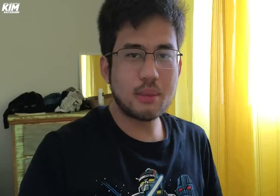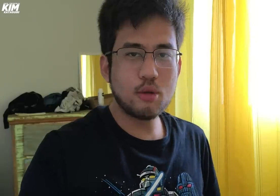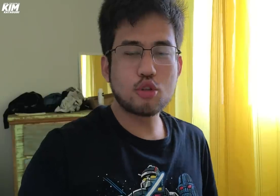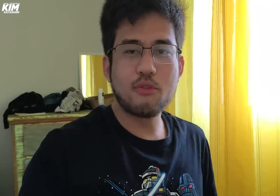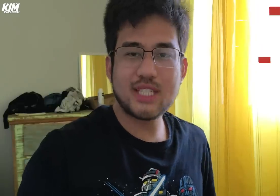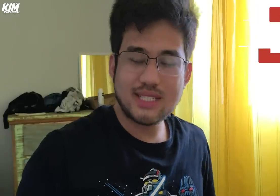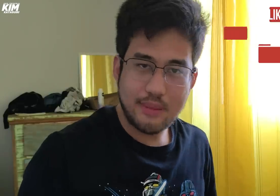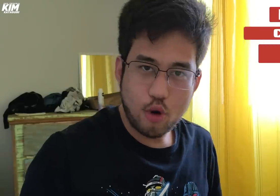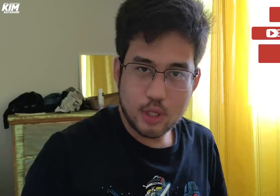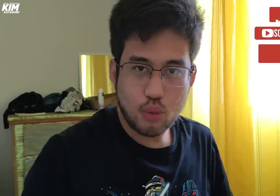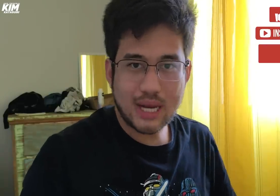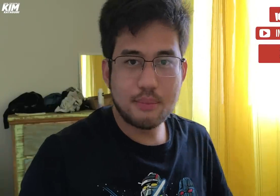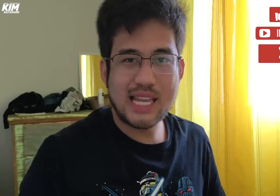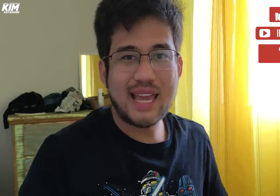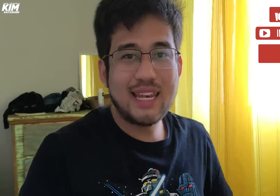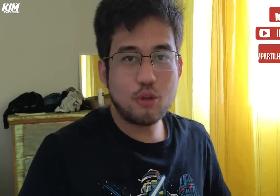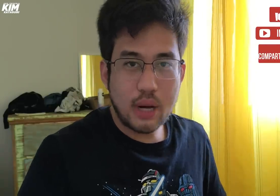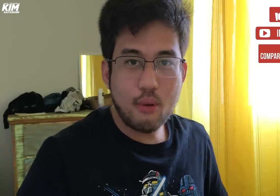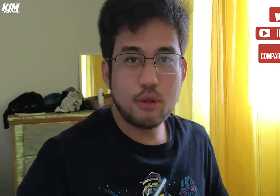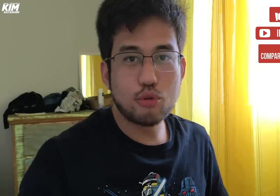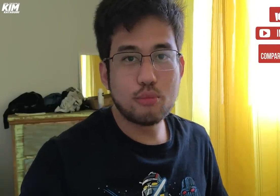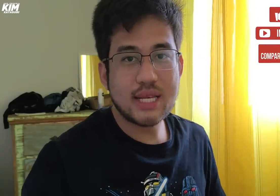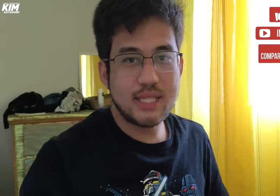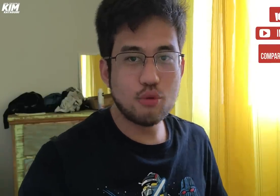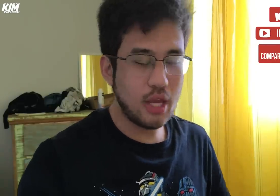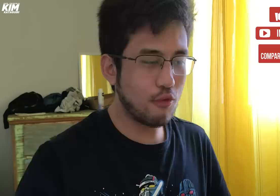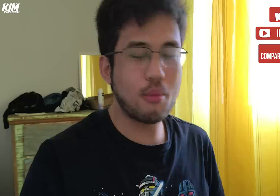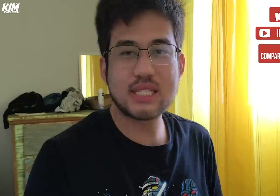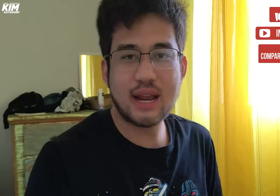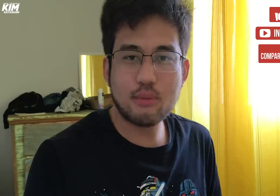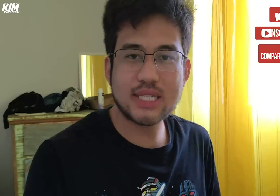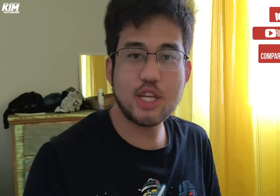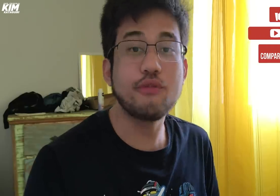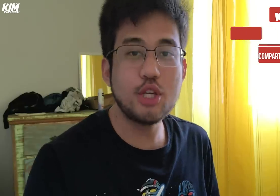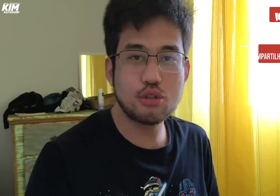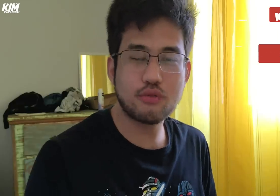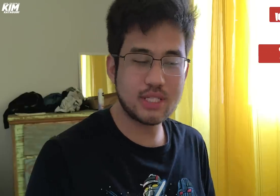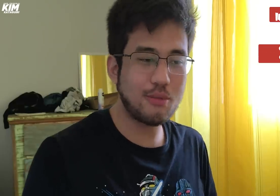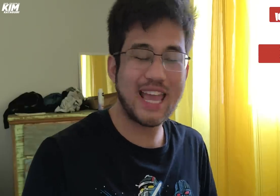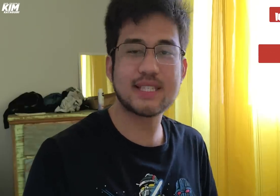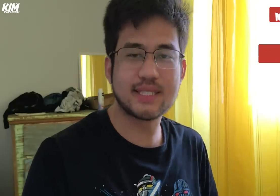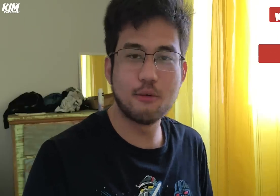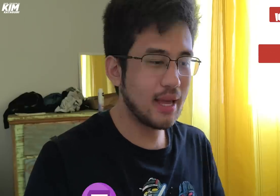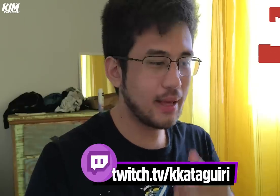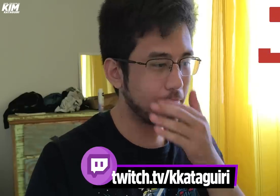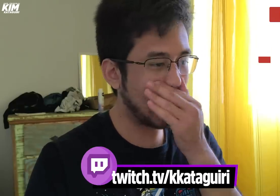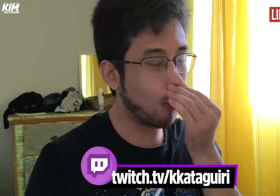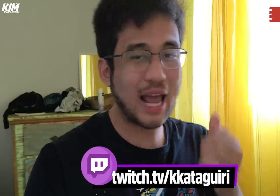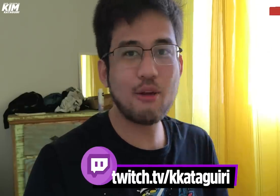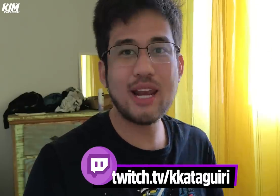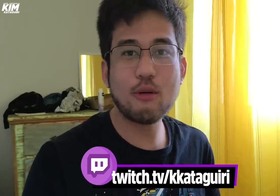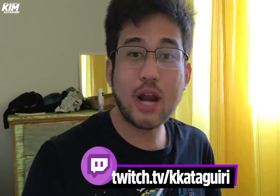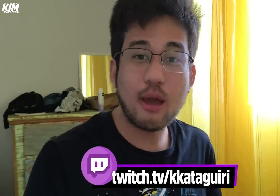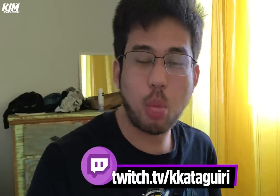Muito bem, meus amigos, como vocês sabem, começou a campanha eleitoral em todo o Brasil e eu vou começar uma série de vídeos fazendo uma reação